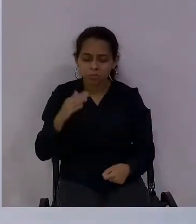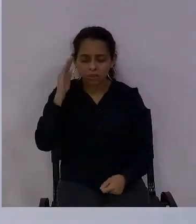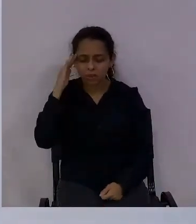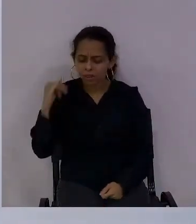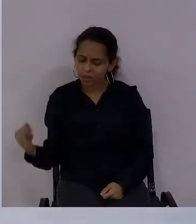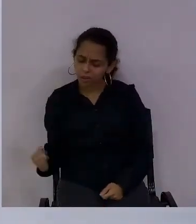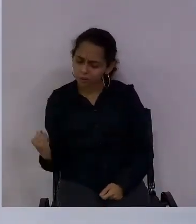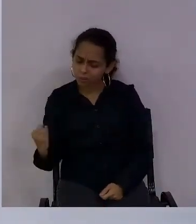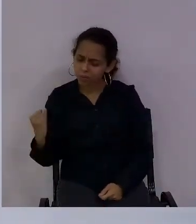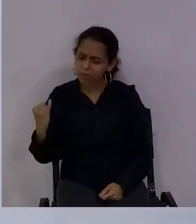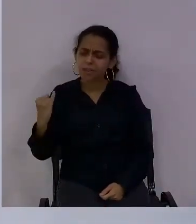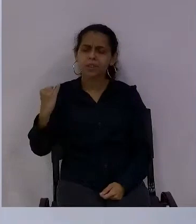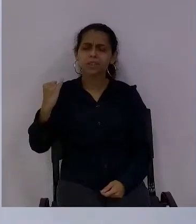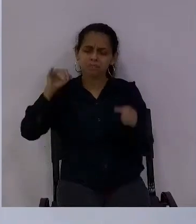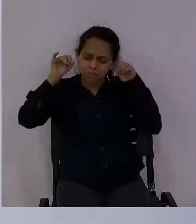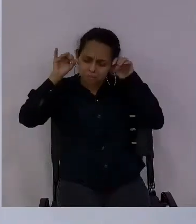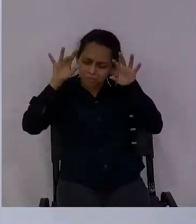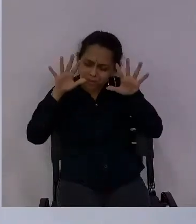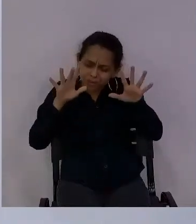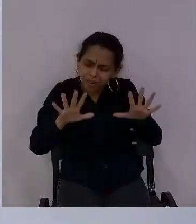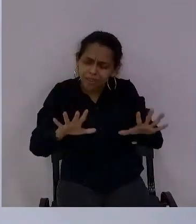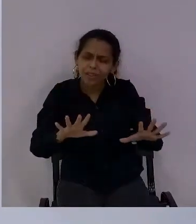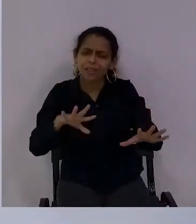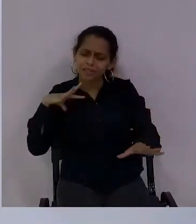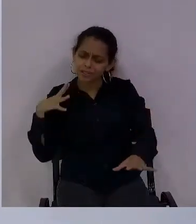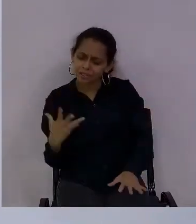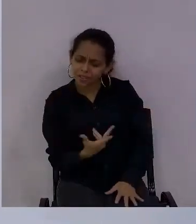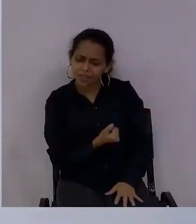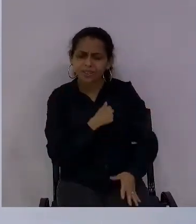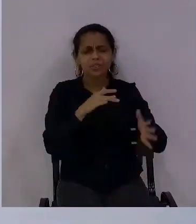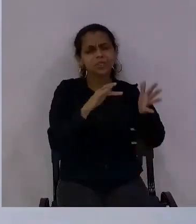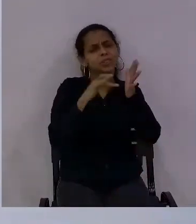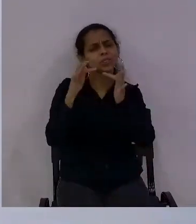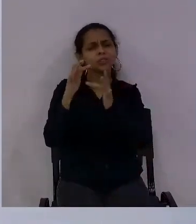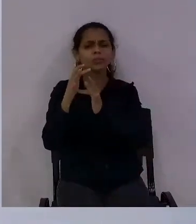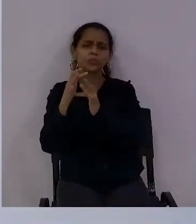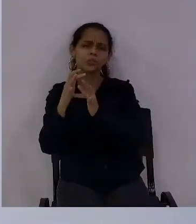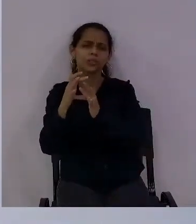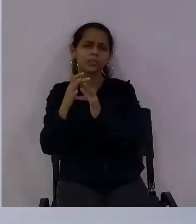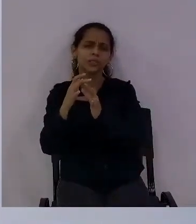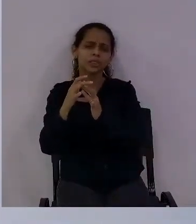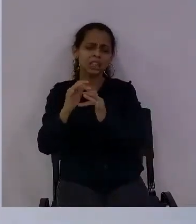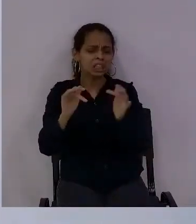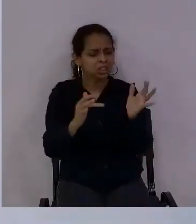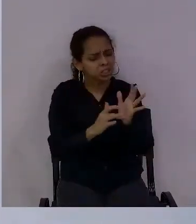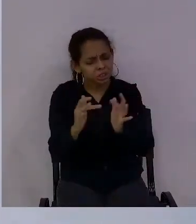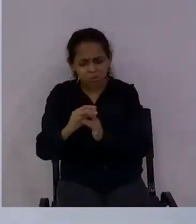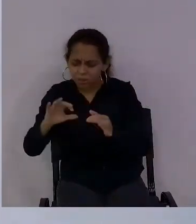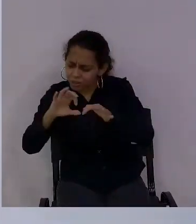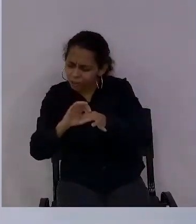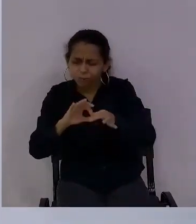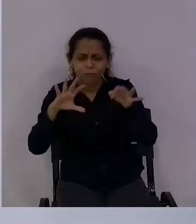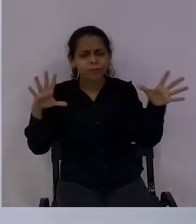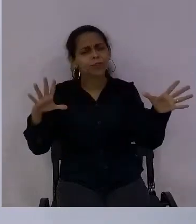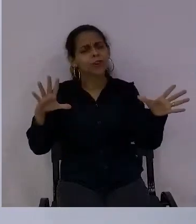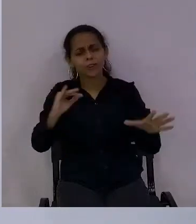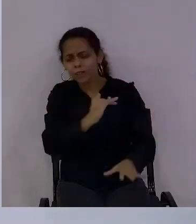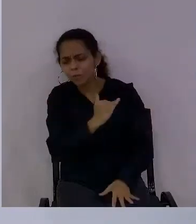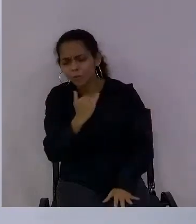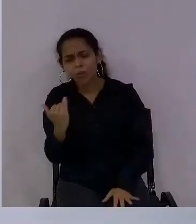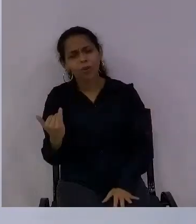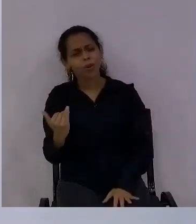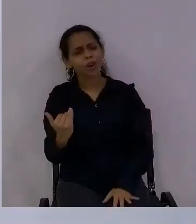Ao invés de olhar aquilo que Cristo fez e daquilo que Ele nos livrou, e tomar isso como maior incentivo para ser